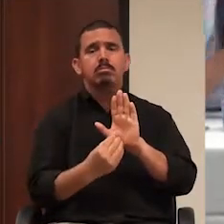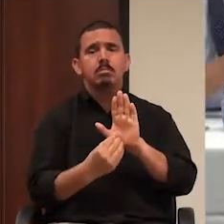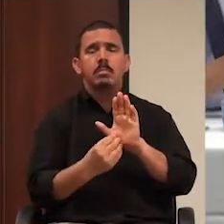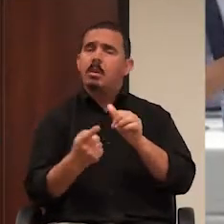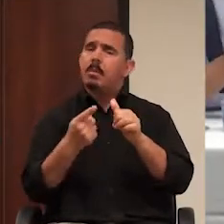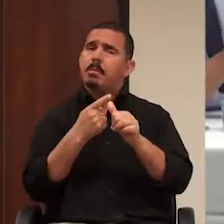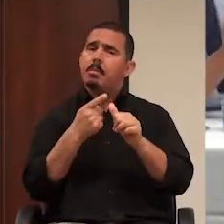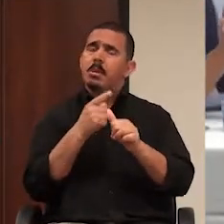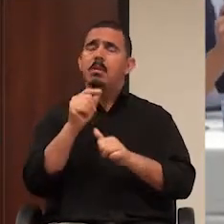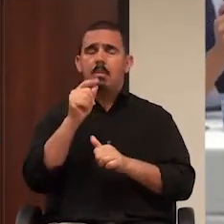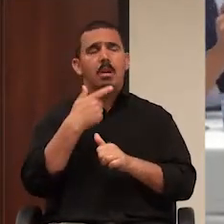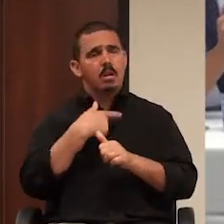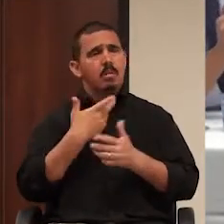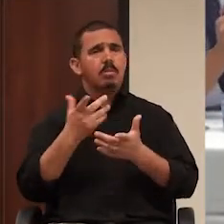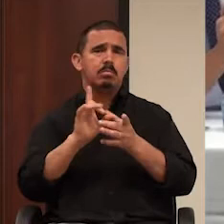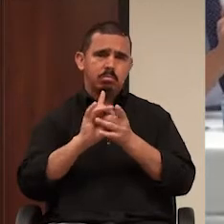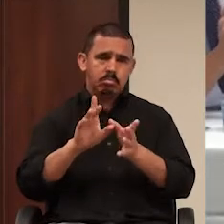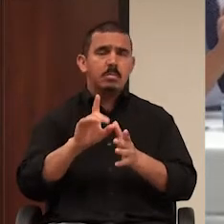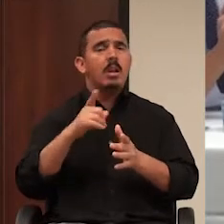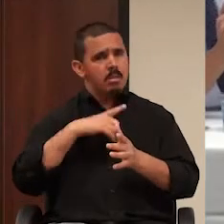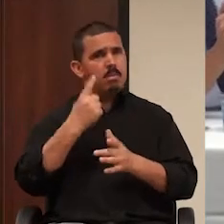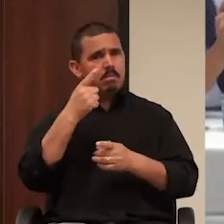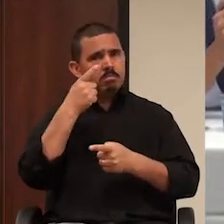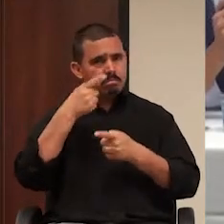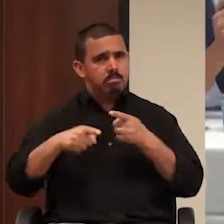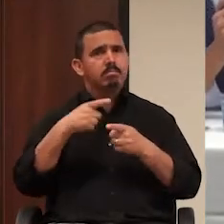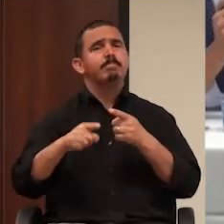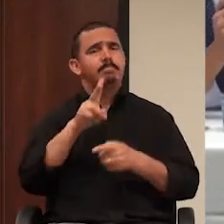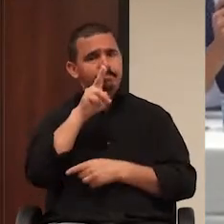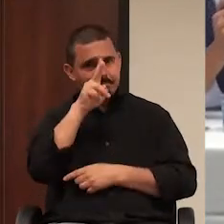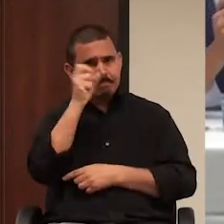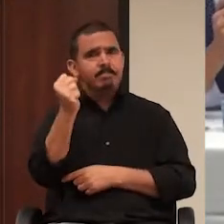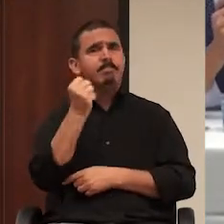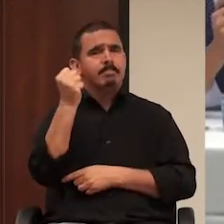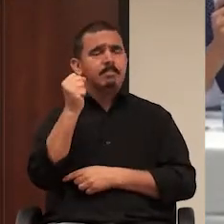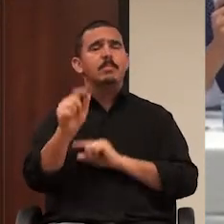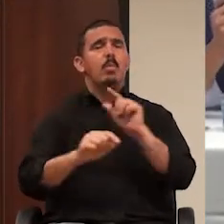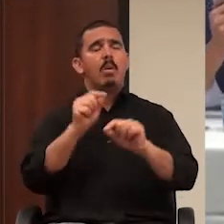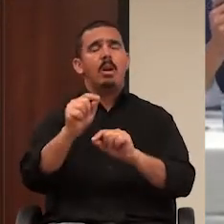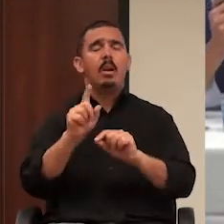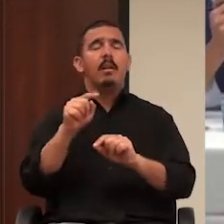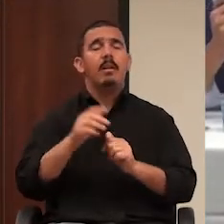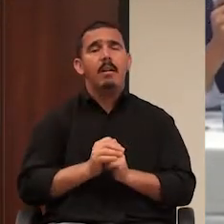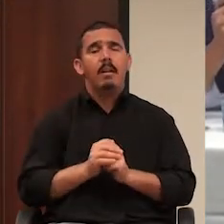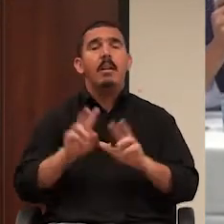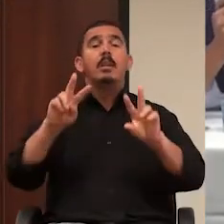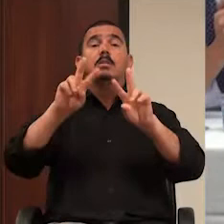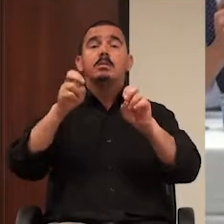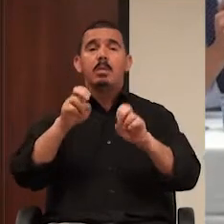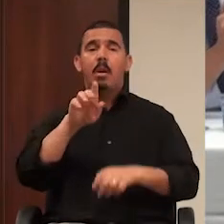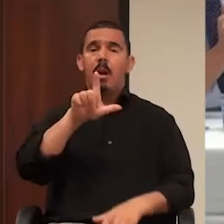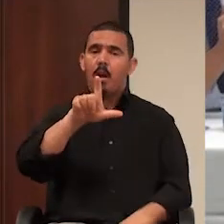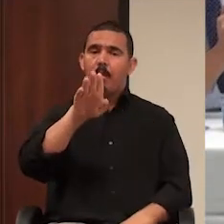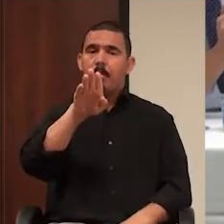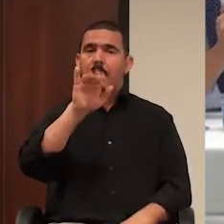Bom, primeiro, e aí eu vou deixar, existe um problema grave aí de relação entre a Lei Brasileira de Inclusão e o